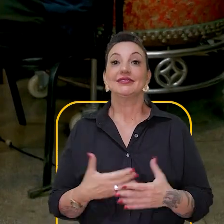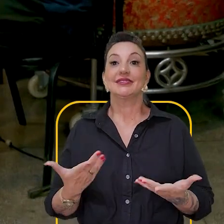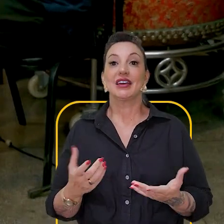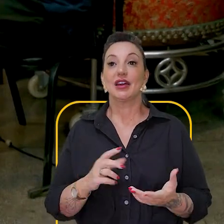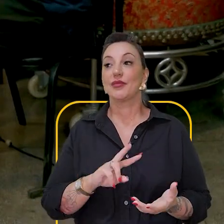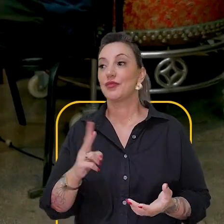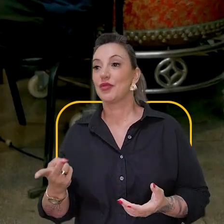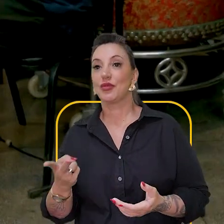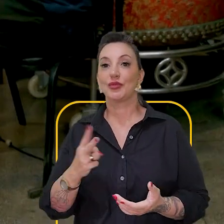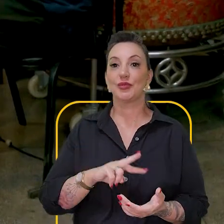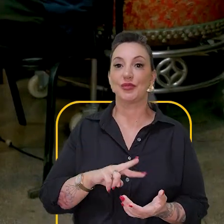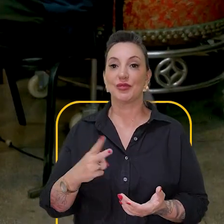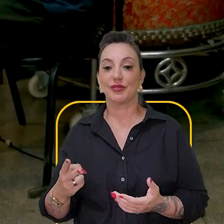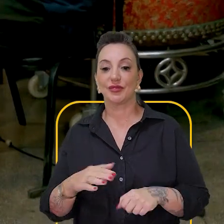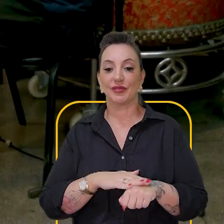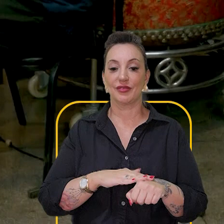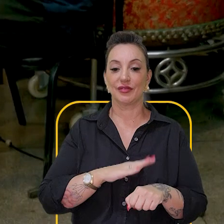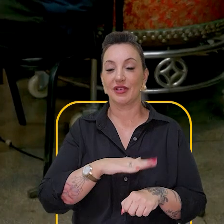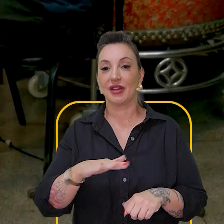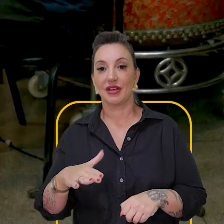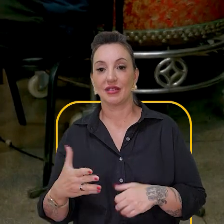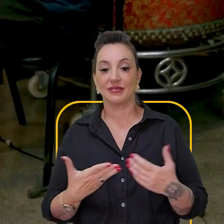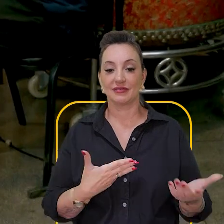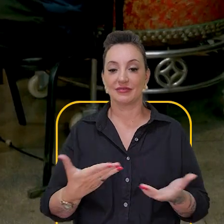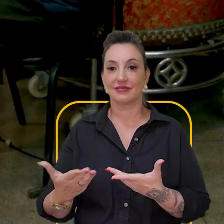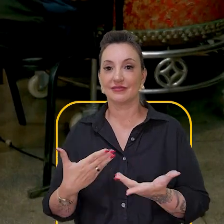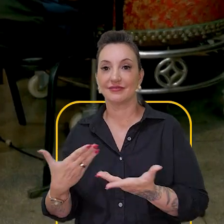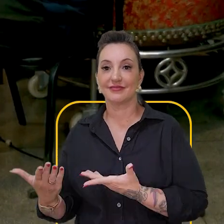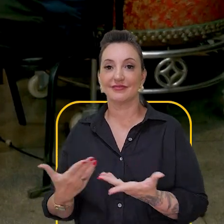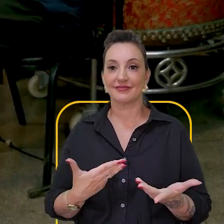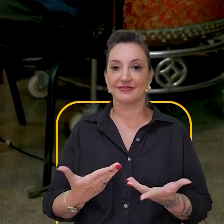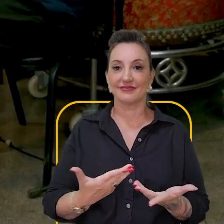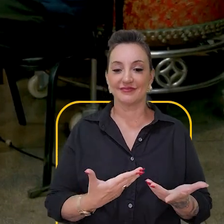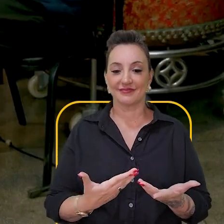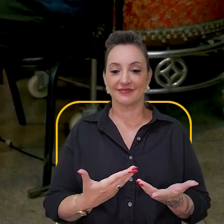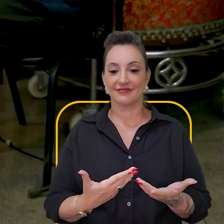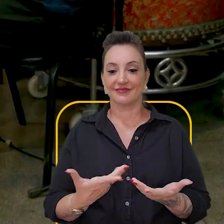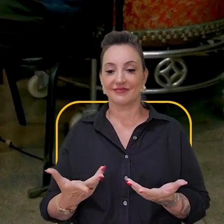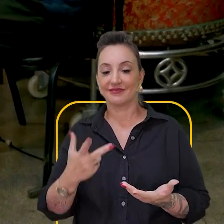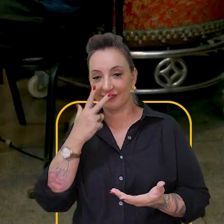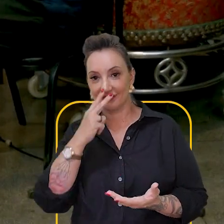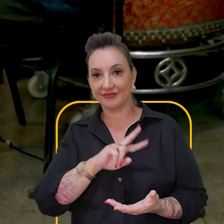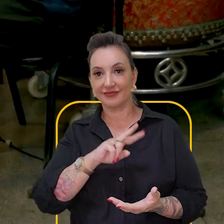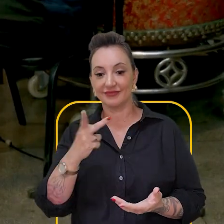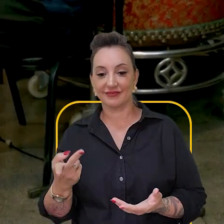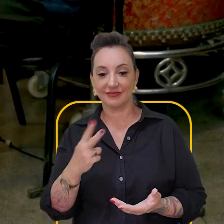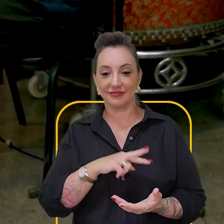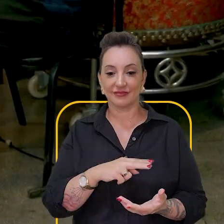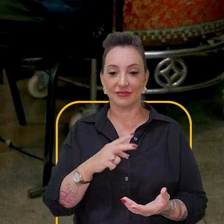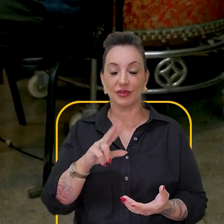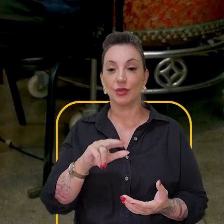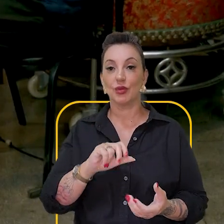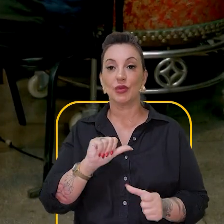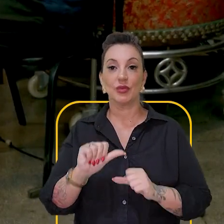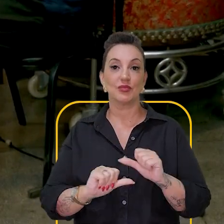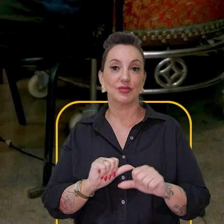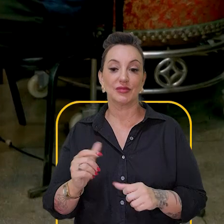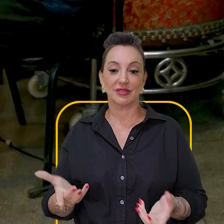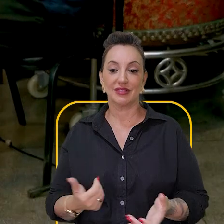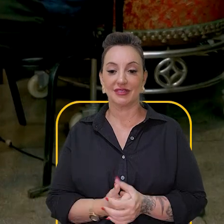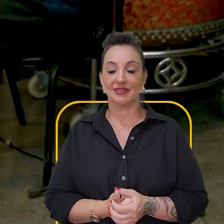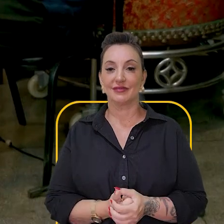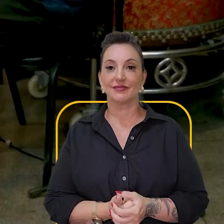anos daí mudei pra última academia que eu estava fiquei 10 anos e eu tive que fechar por causa da pandemia então foi um dos motivos de